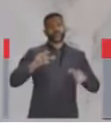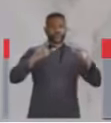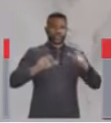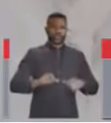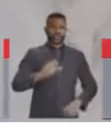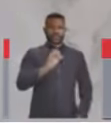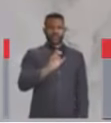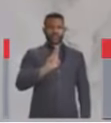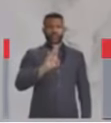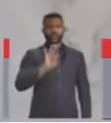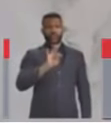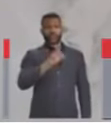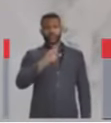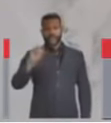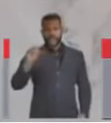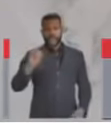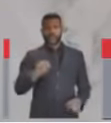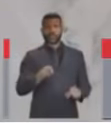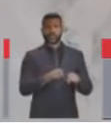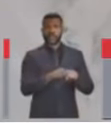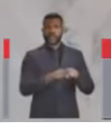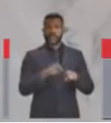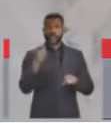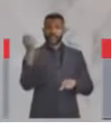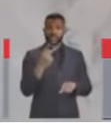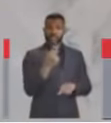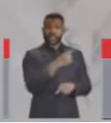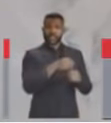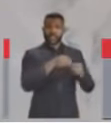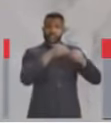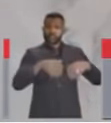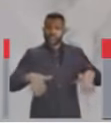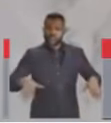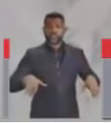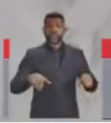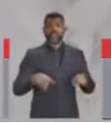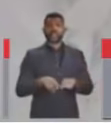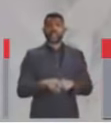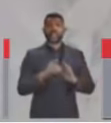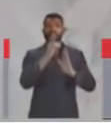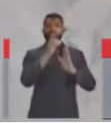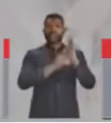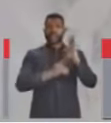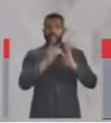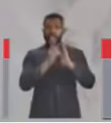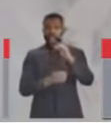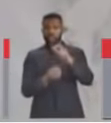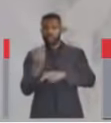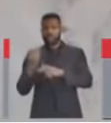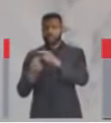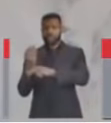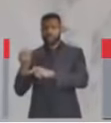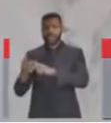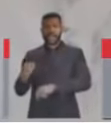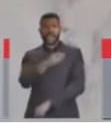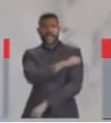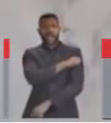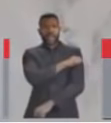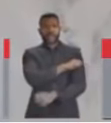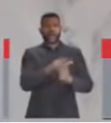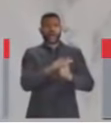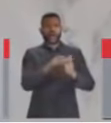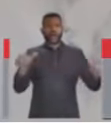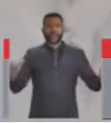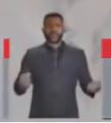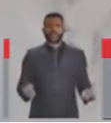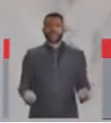inclusive prejudicando a aposentadoria desses professores baixando decretos aumentando o número de alunos por